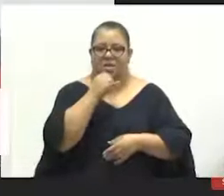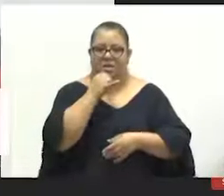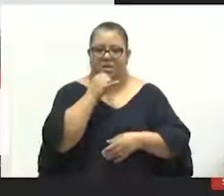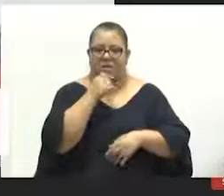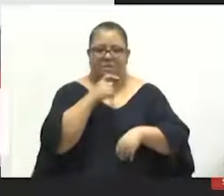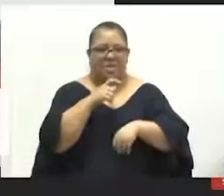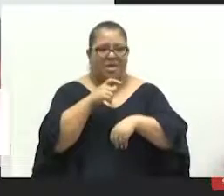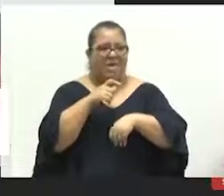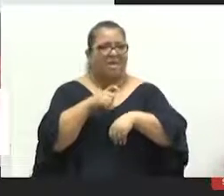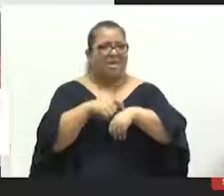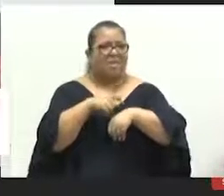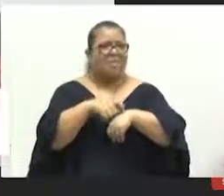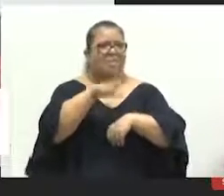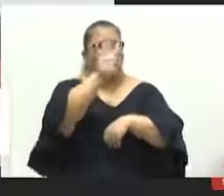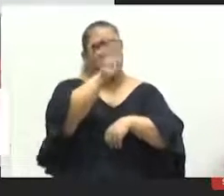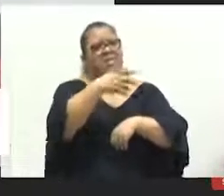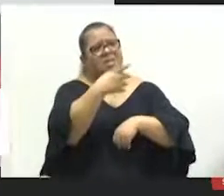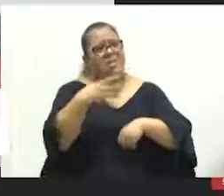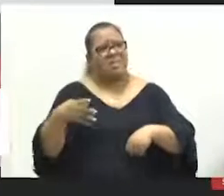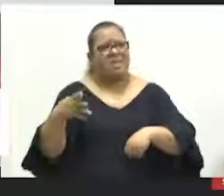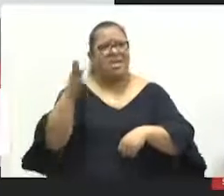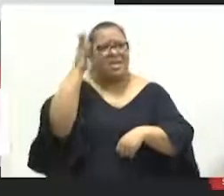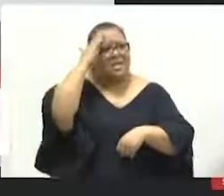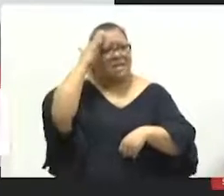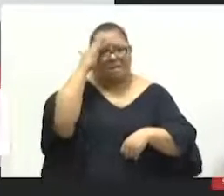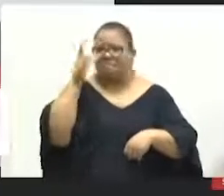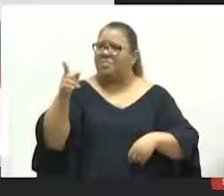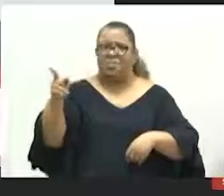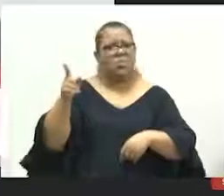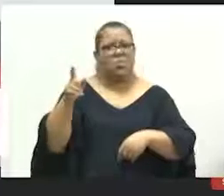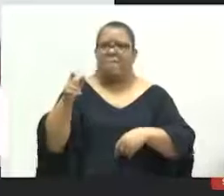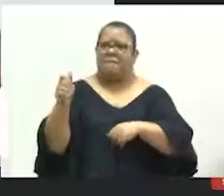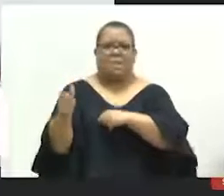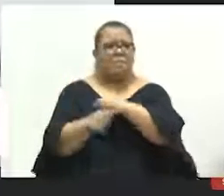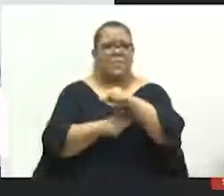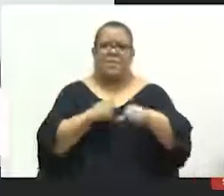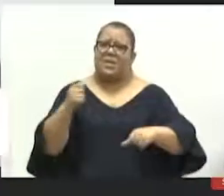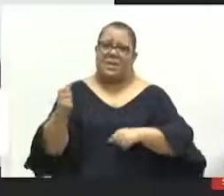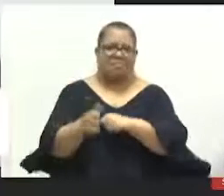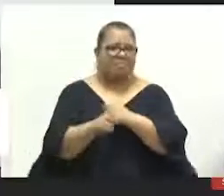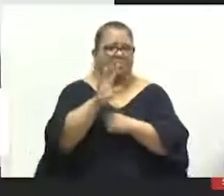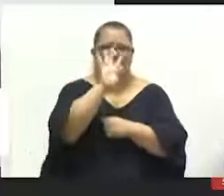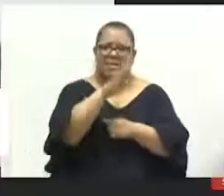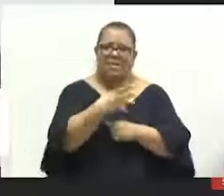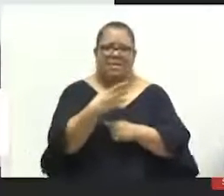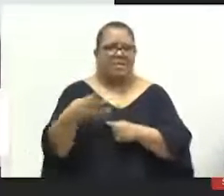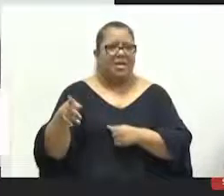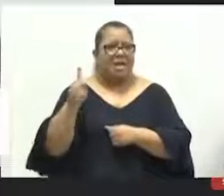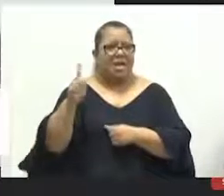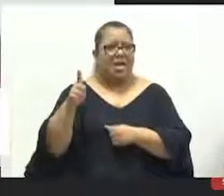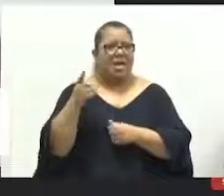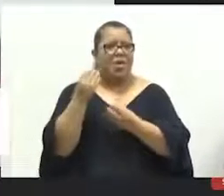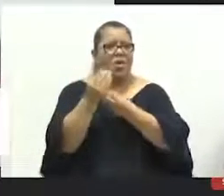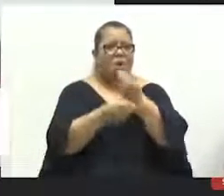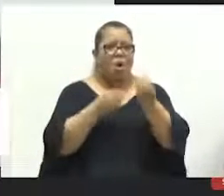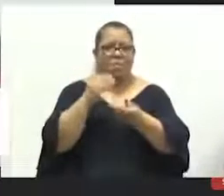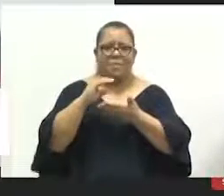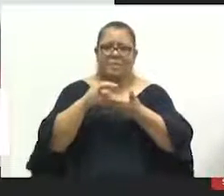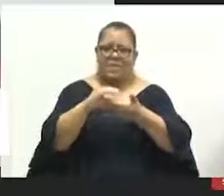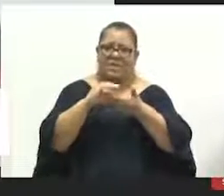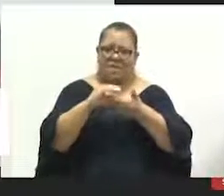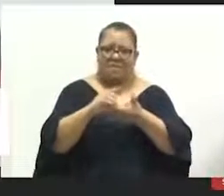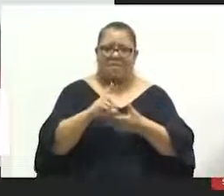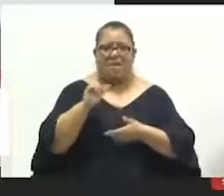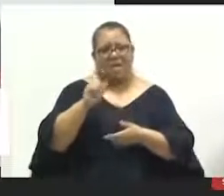discutindo tabela, porque sabe que eles não vão mudar em valores de tabela. É a forma de financiamento. É discutir que o